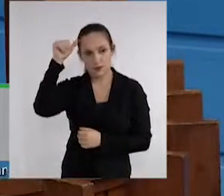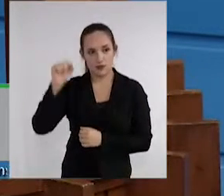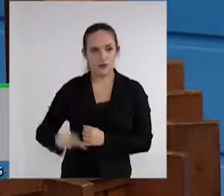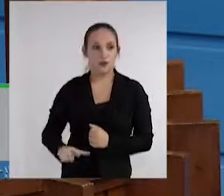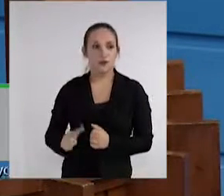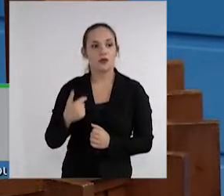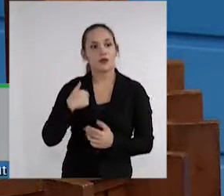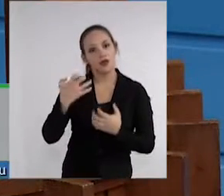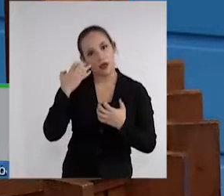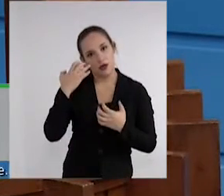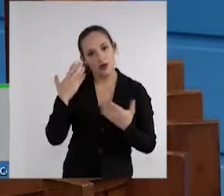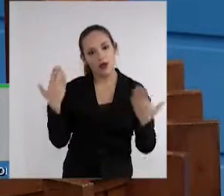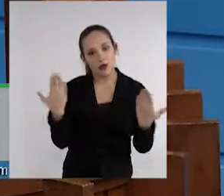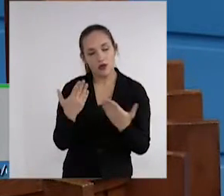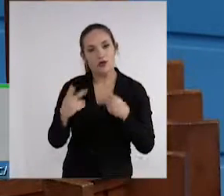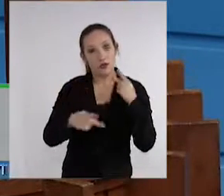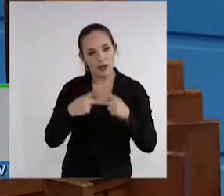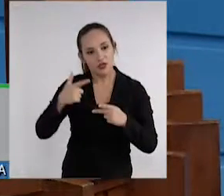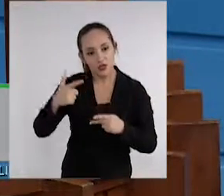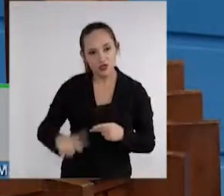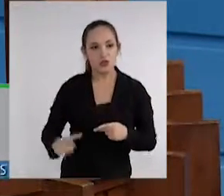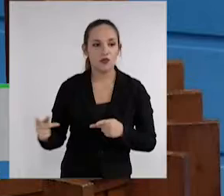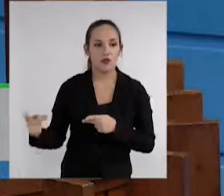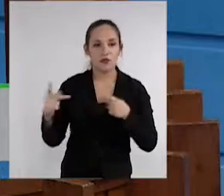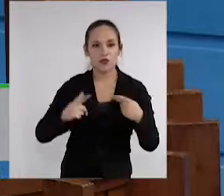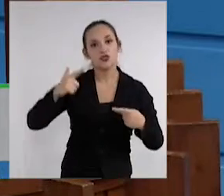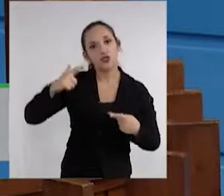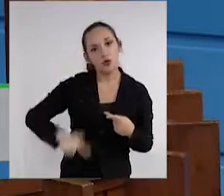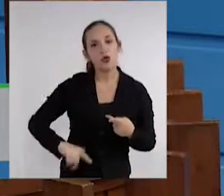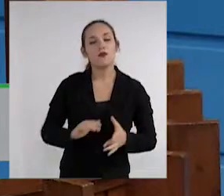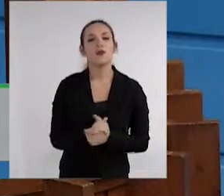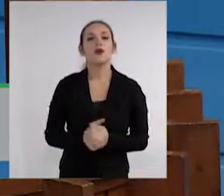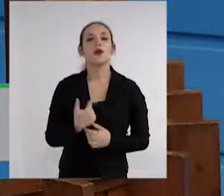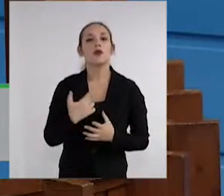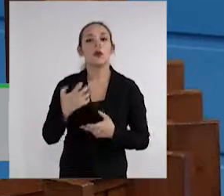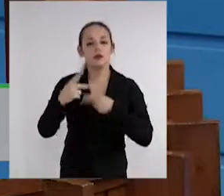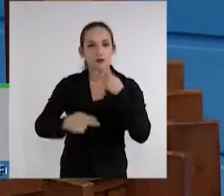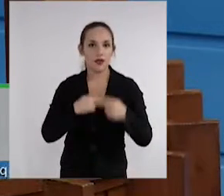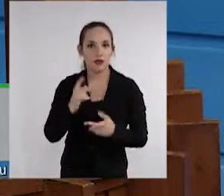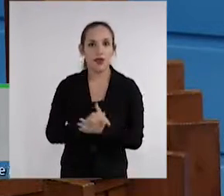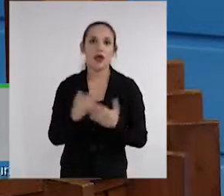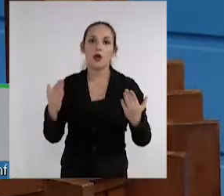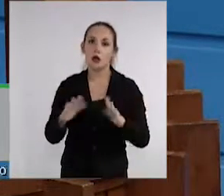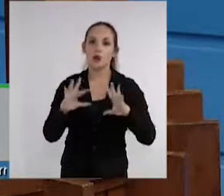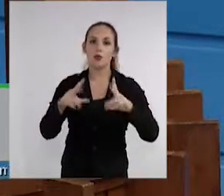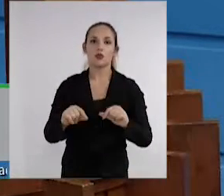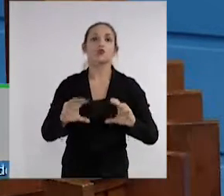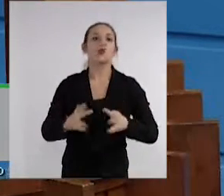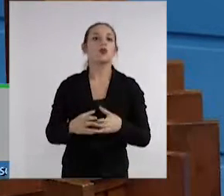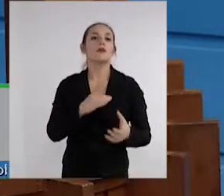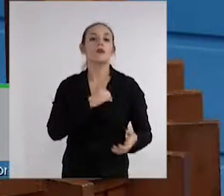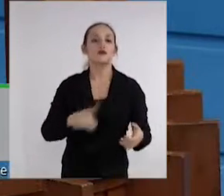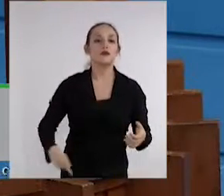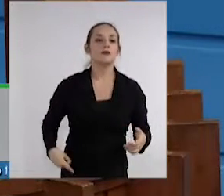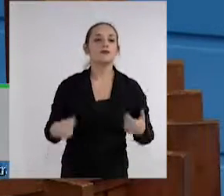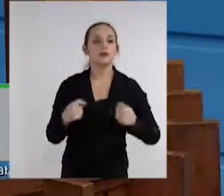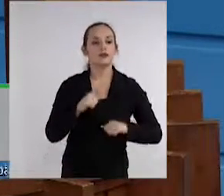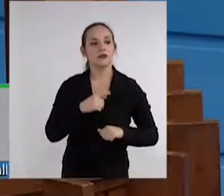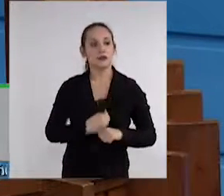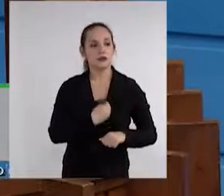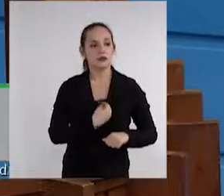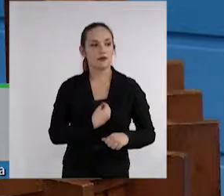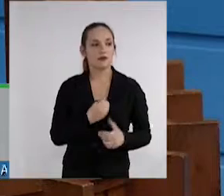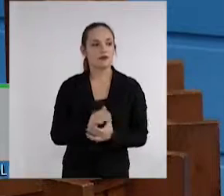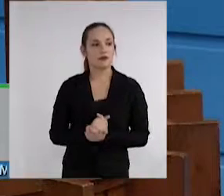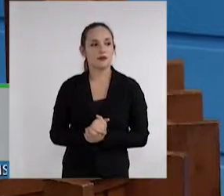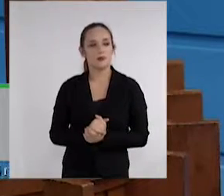Então, eu quero aqui reforçar esse convite à população, quero reforçar o convite aos colegas deputados para que possam participar